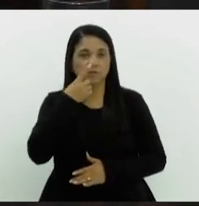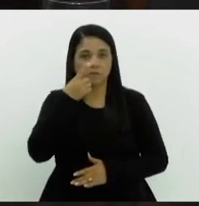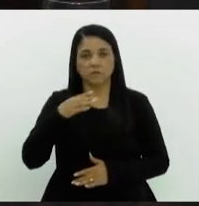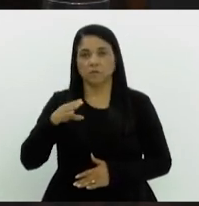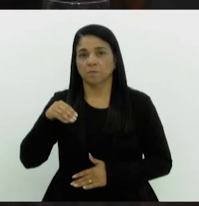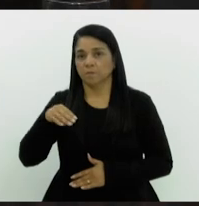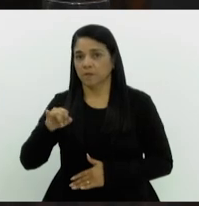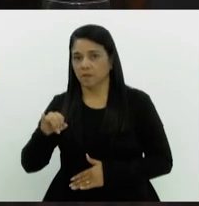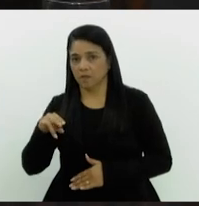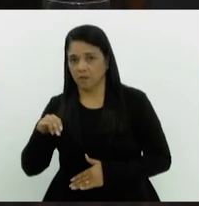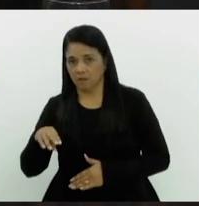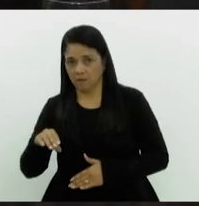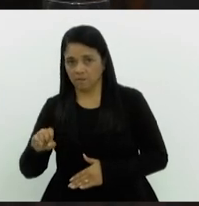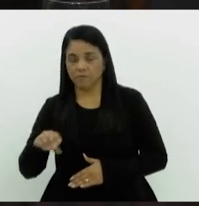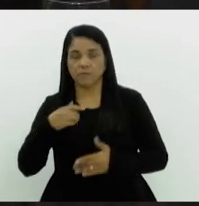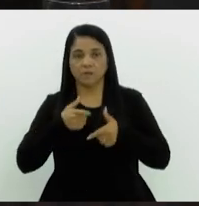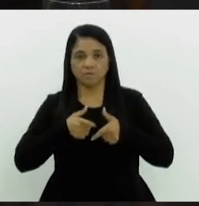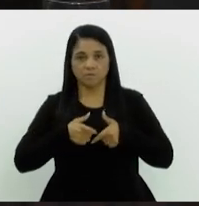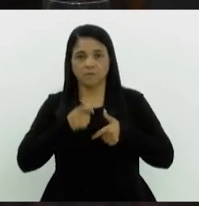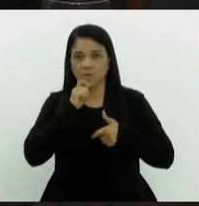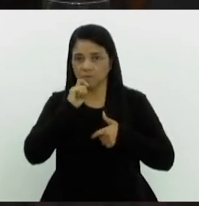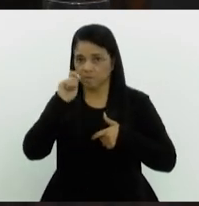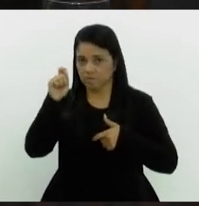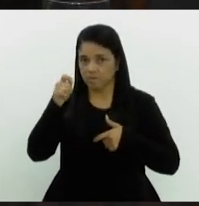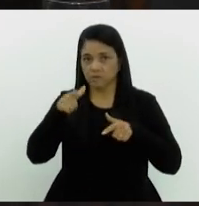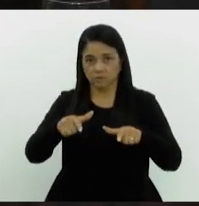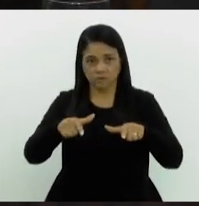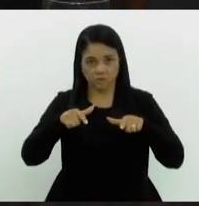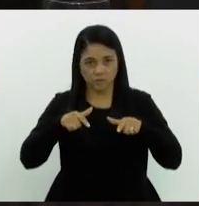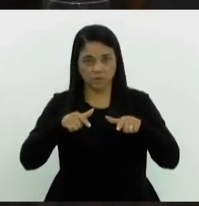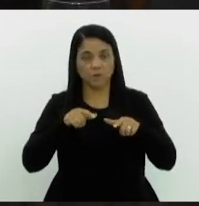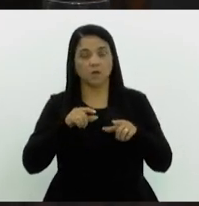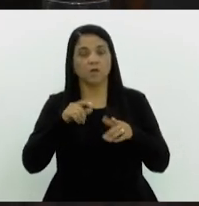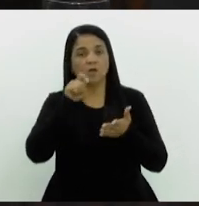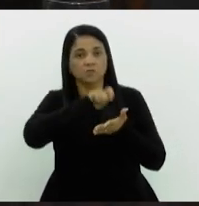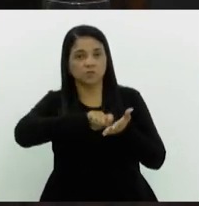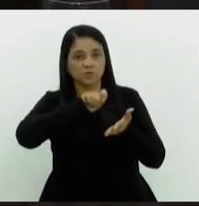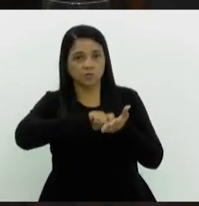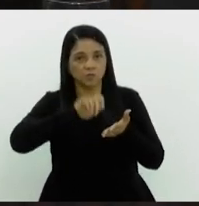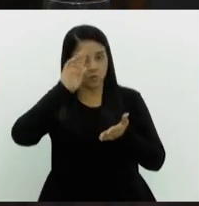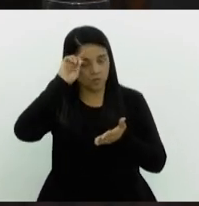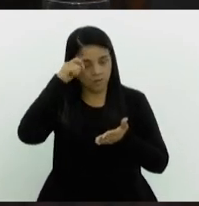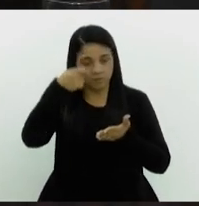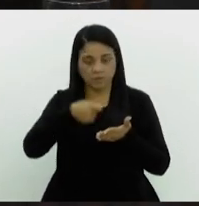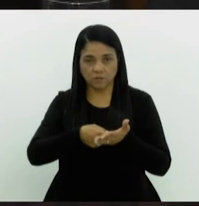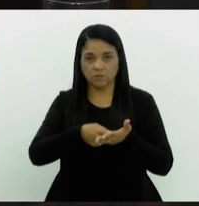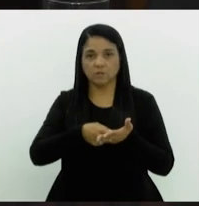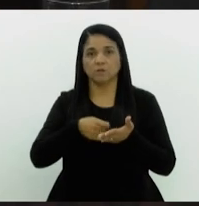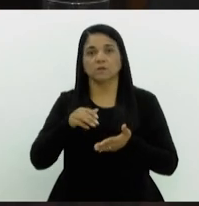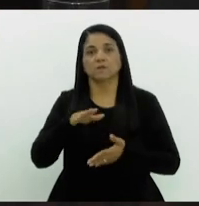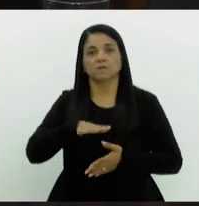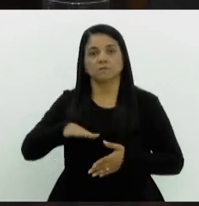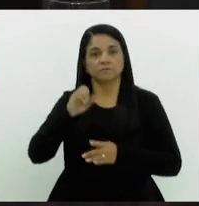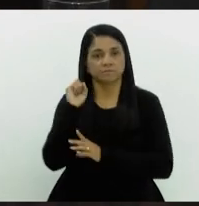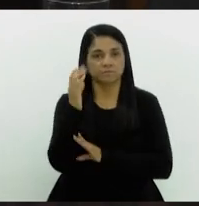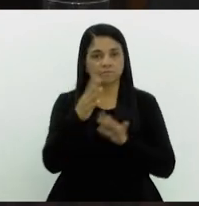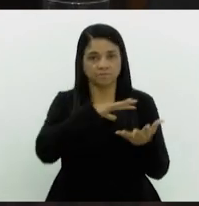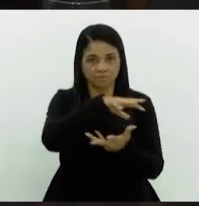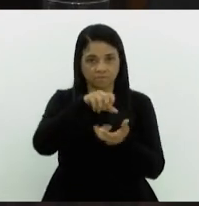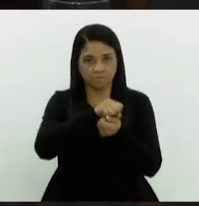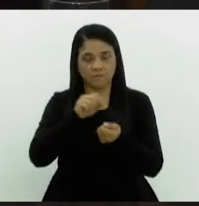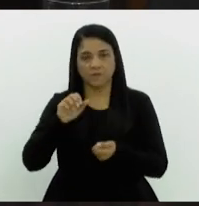Carlos Mique, que concede medalha Tiradentes e respectivo diploma ao escritor, autor e ambientalista, jornalista André Trigueiro, por